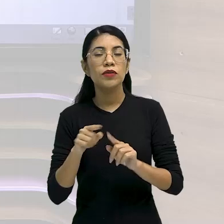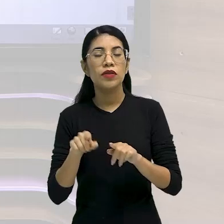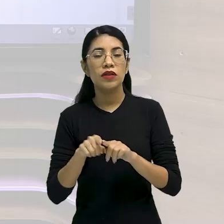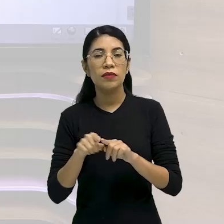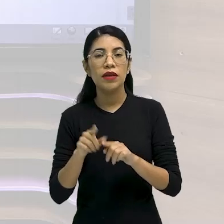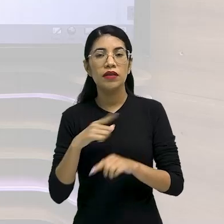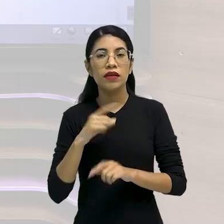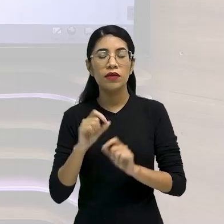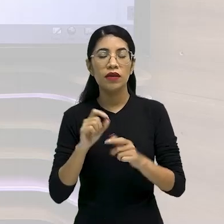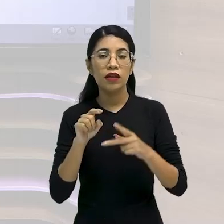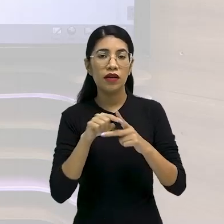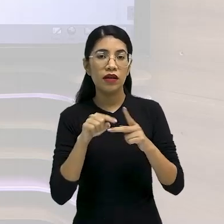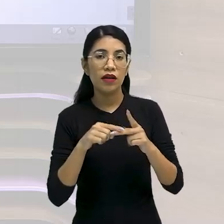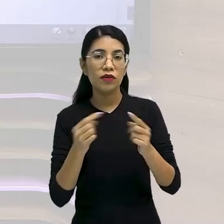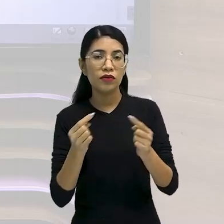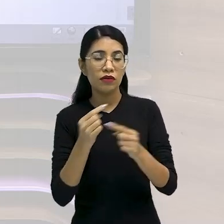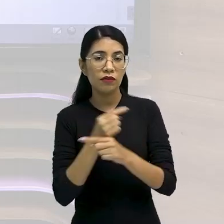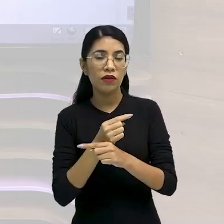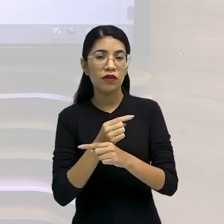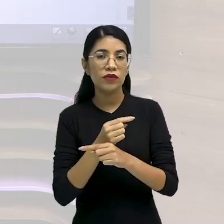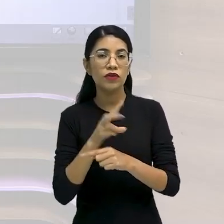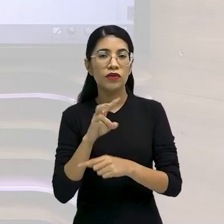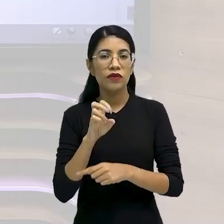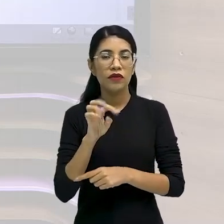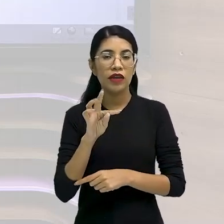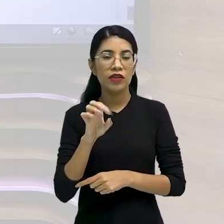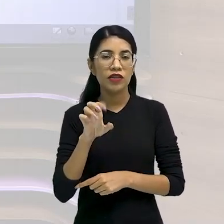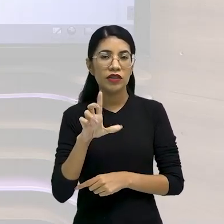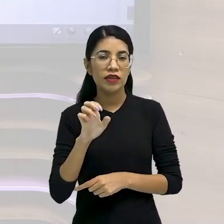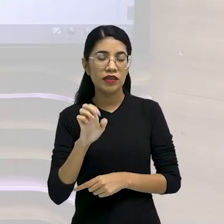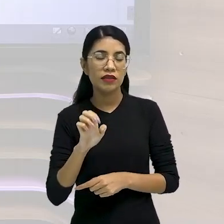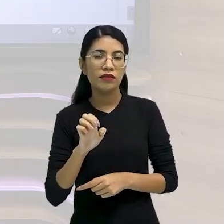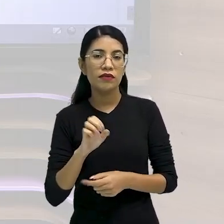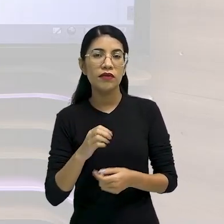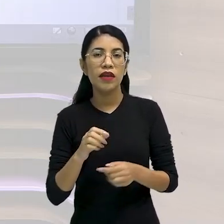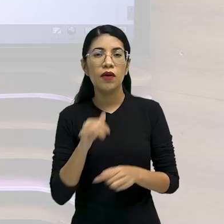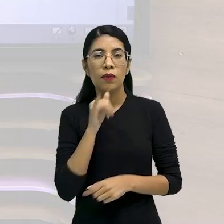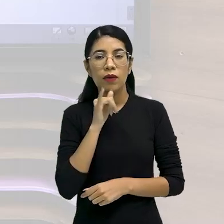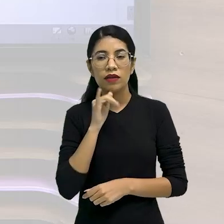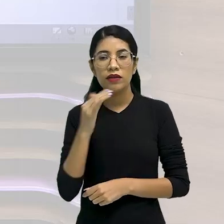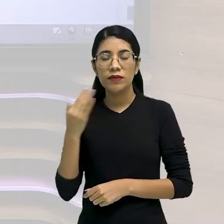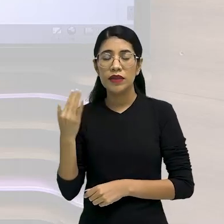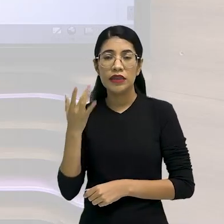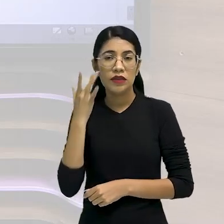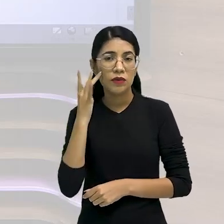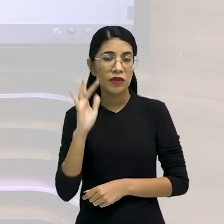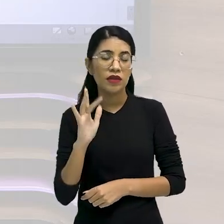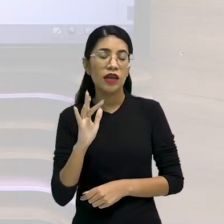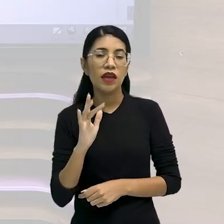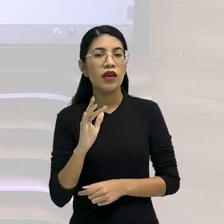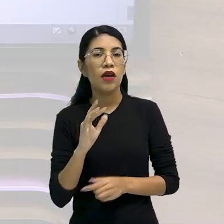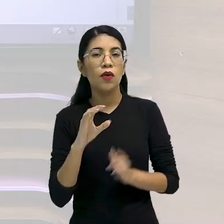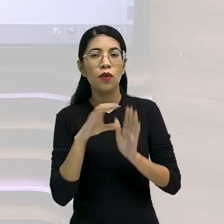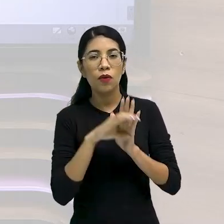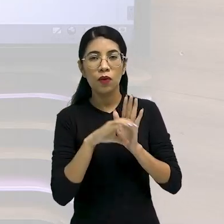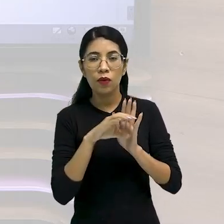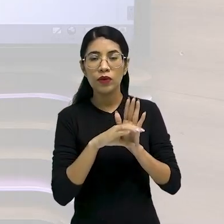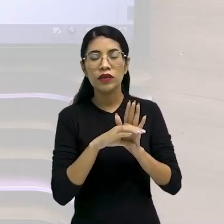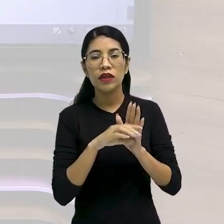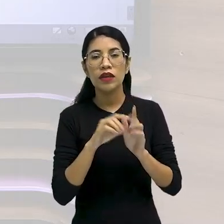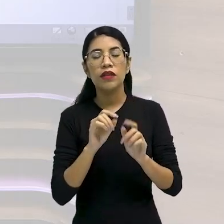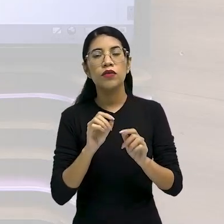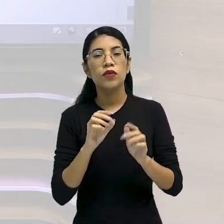também envolvendo ângulos opostos pelo vértice, que é o caso aqui, tá? Se eu não soubesse dessa definição, né, que um